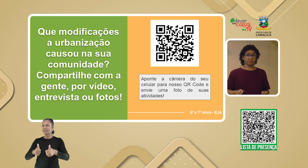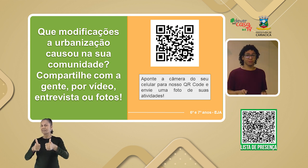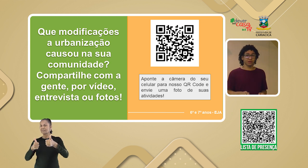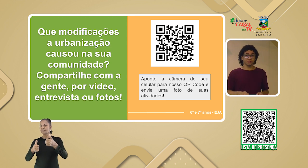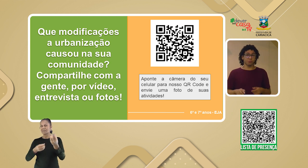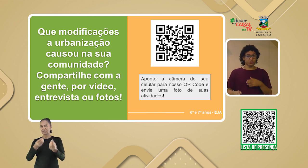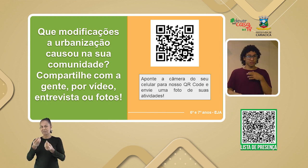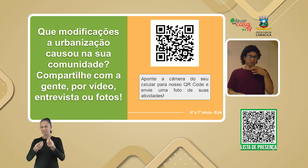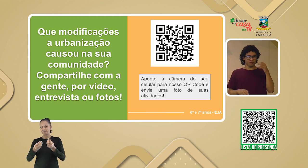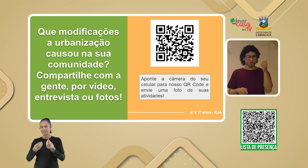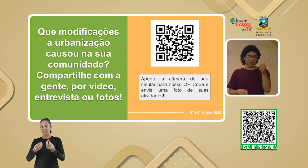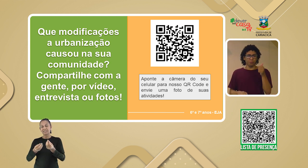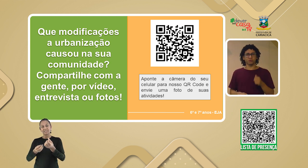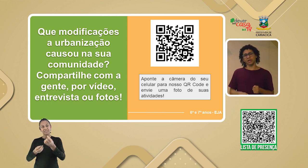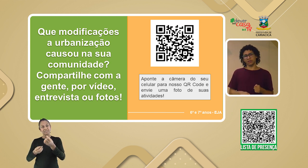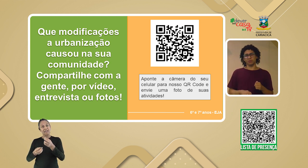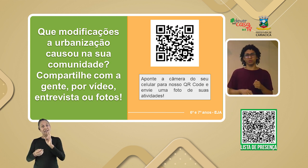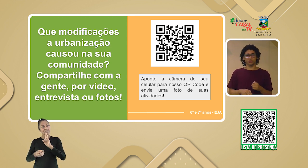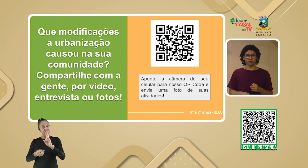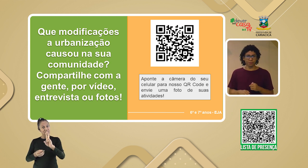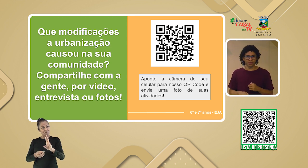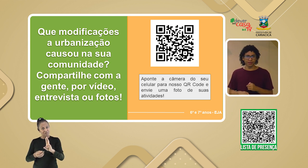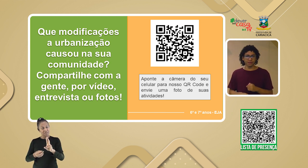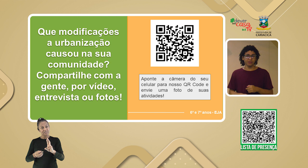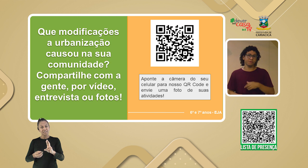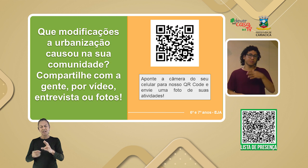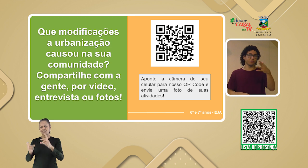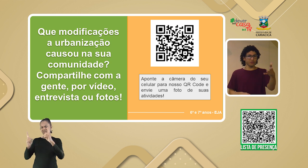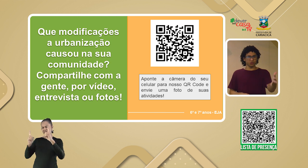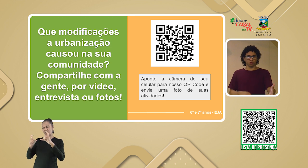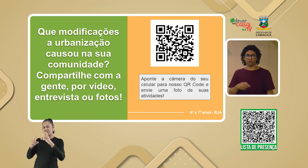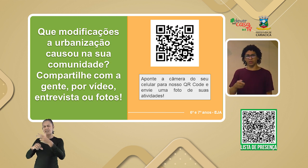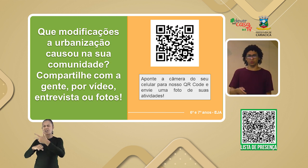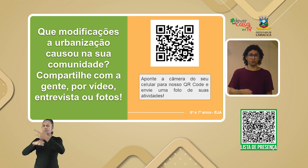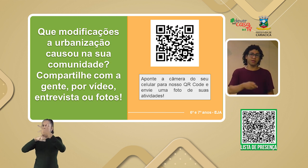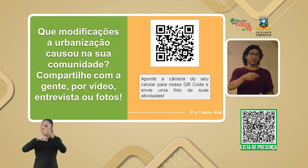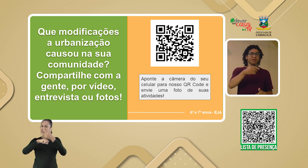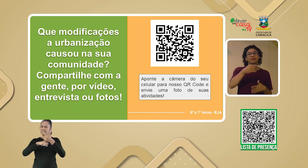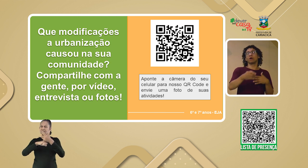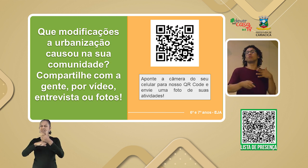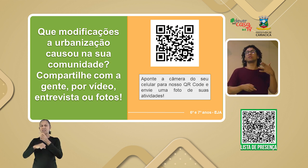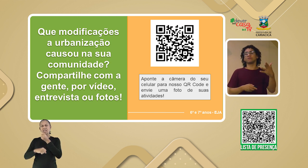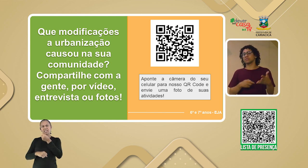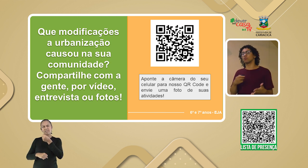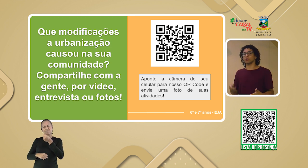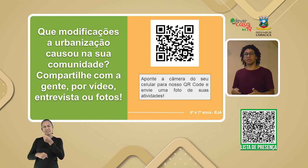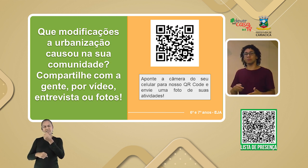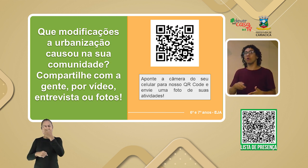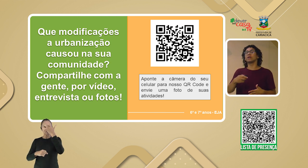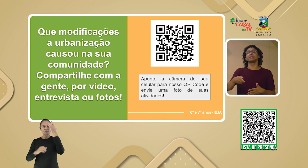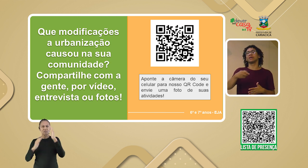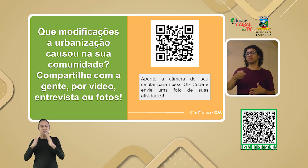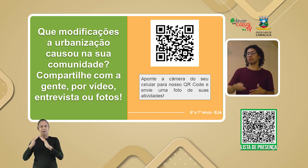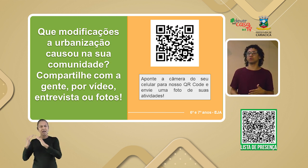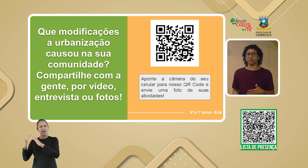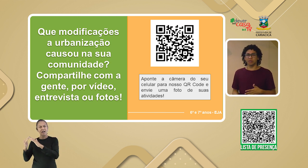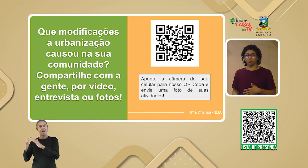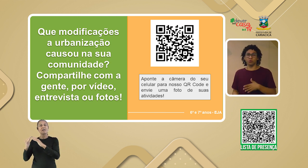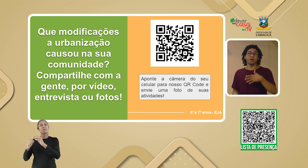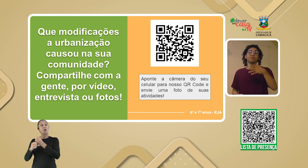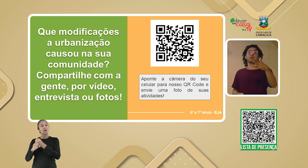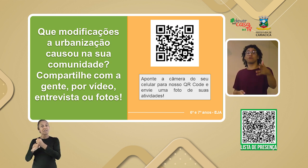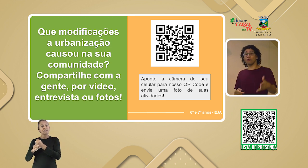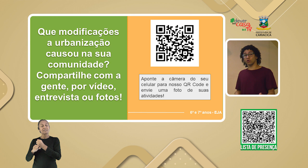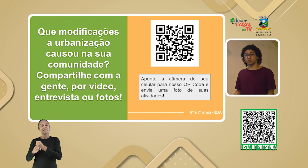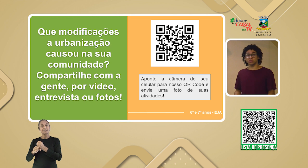Code. Você pode apontar a câmera do celular para ele, fazer um vídeo contando alguma entrevista com alguém que mora na região há muito